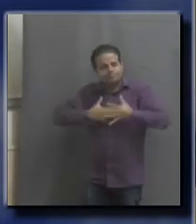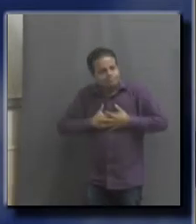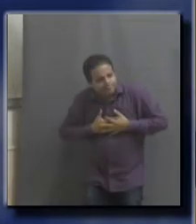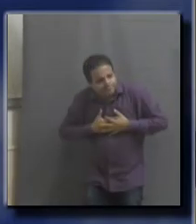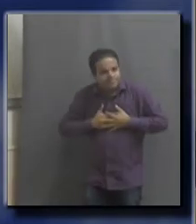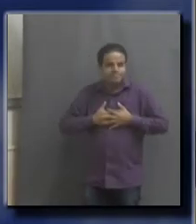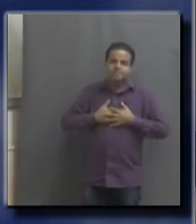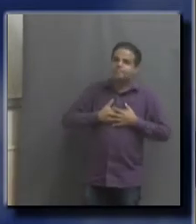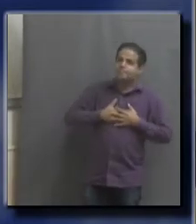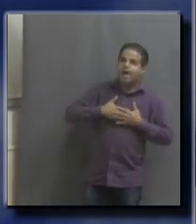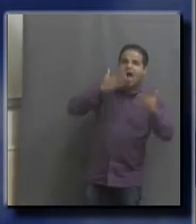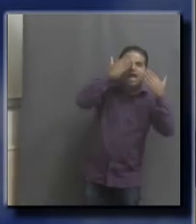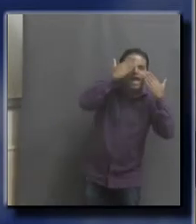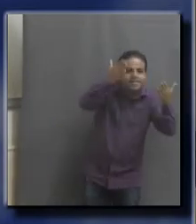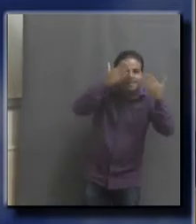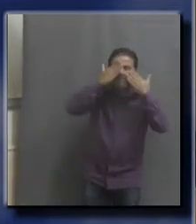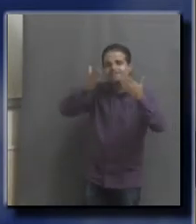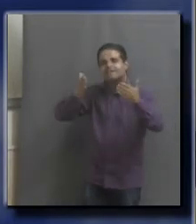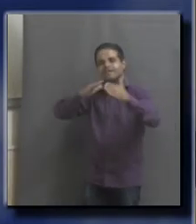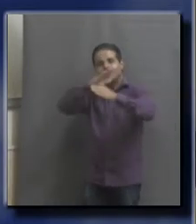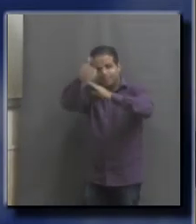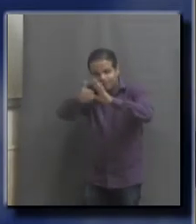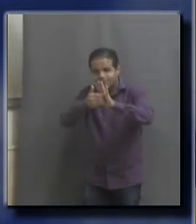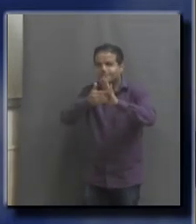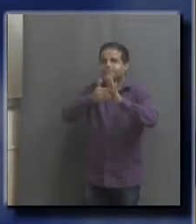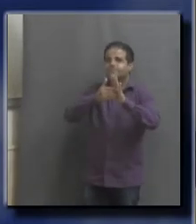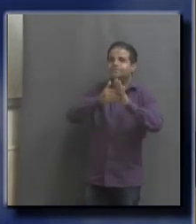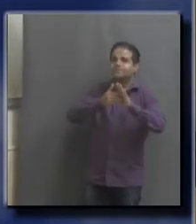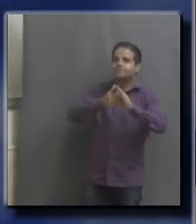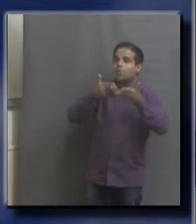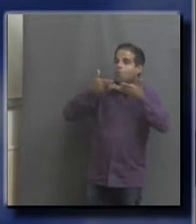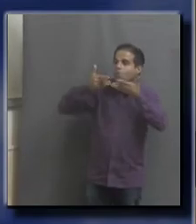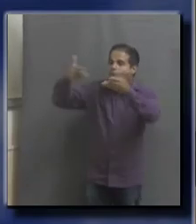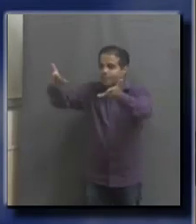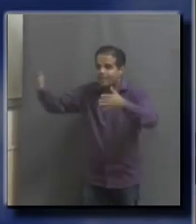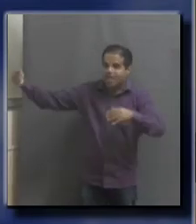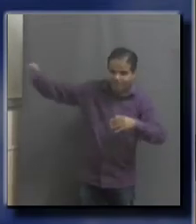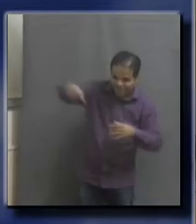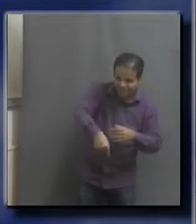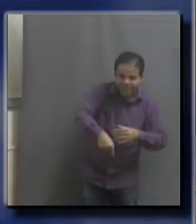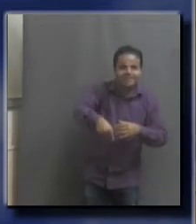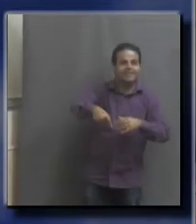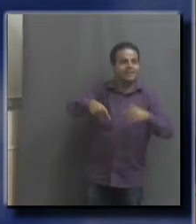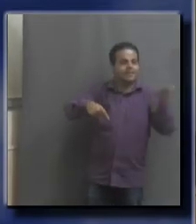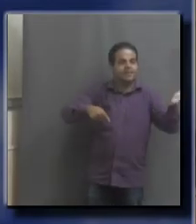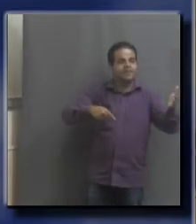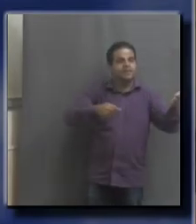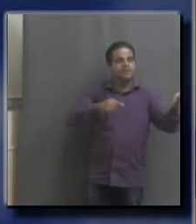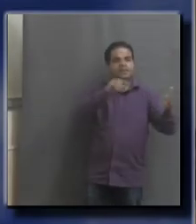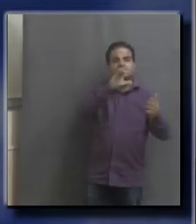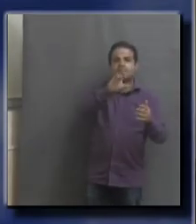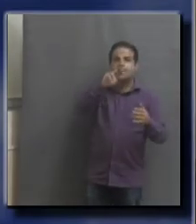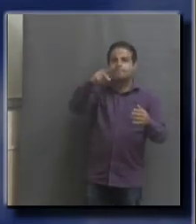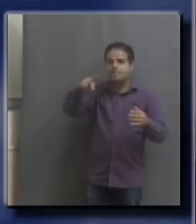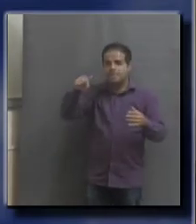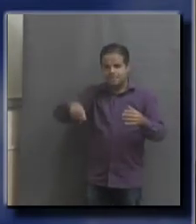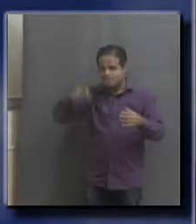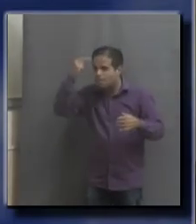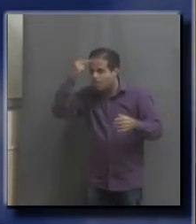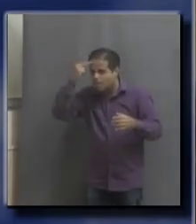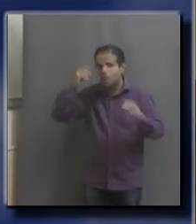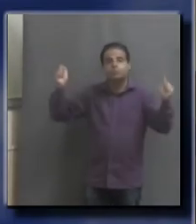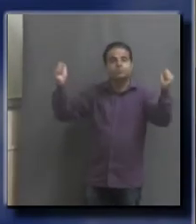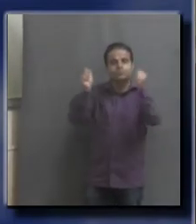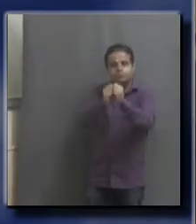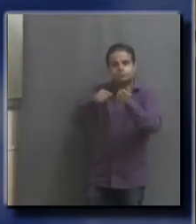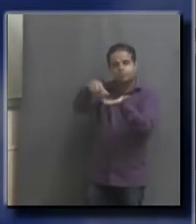estar aqui hoje, agradecer muitíssimo o convite do CRP de São Paulo, junto